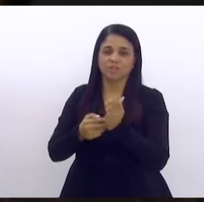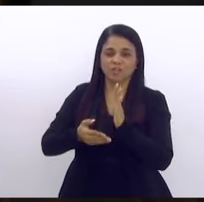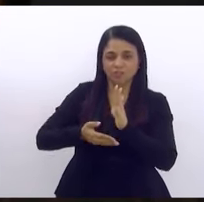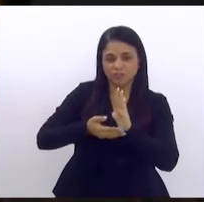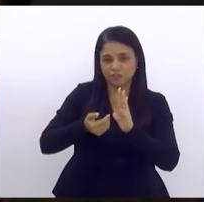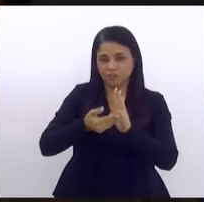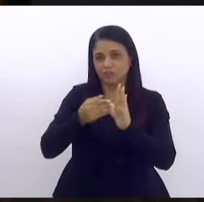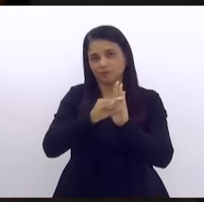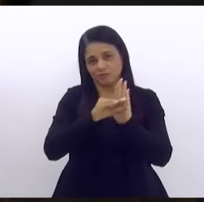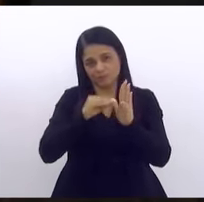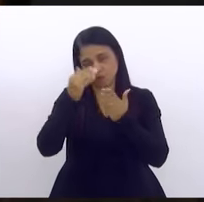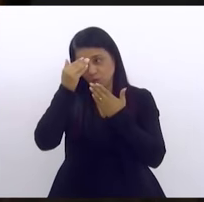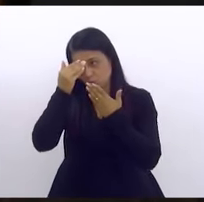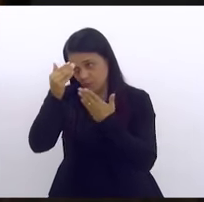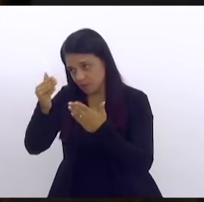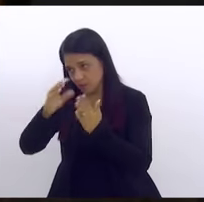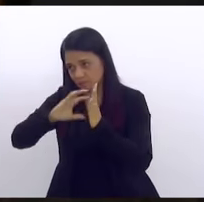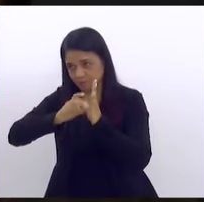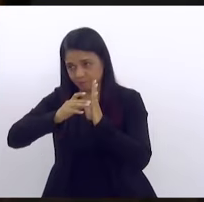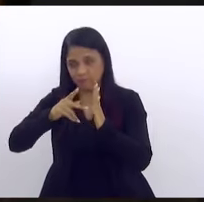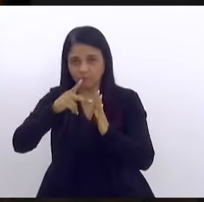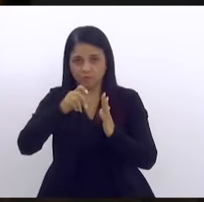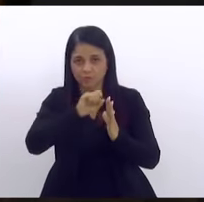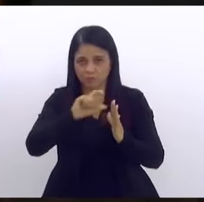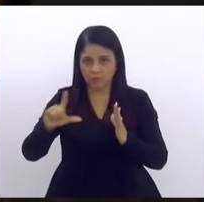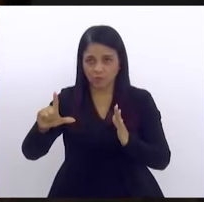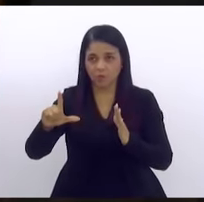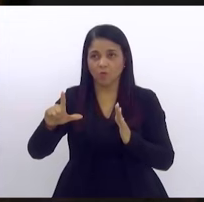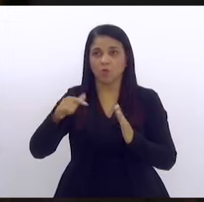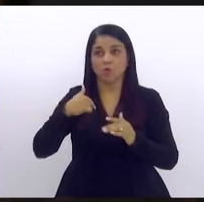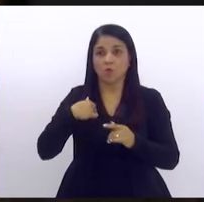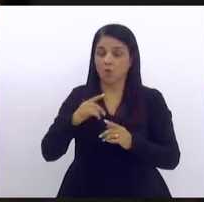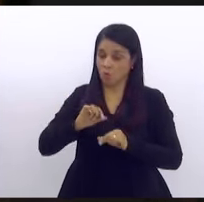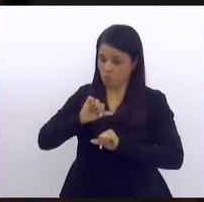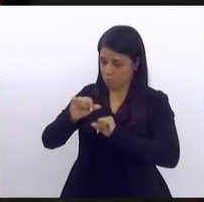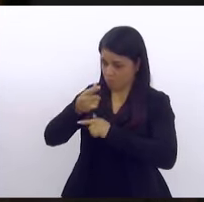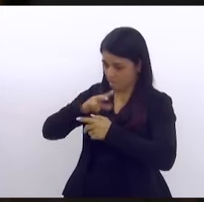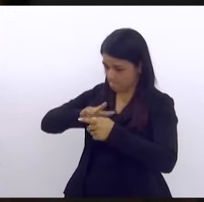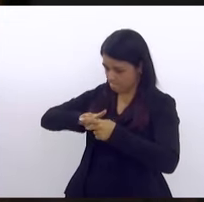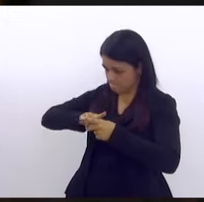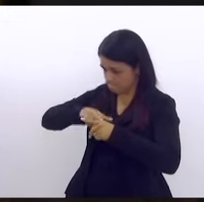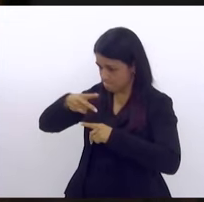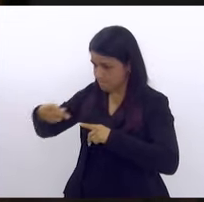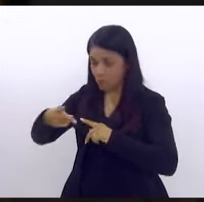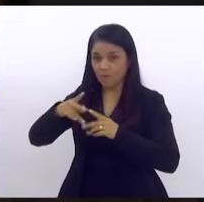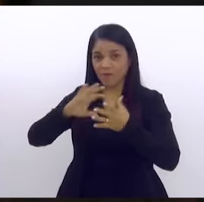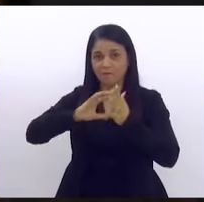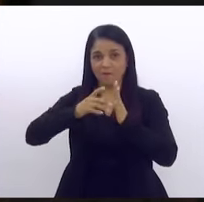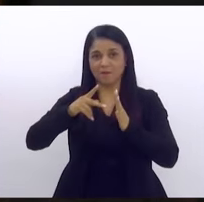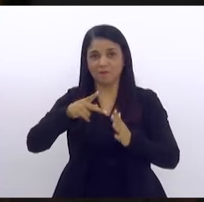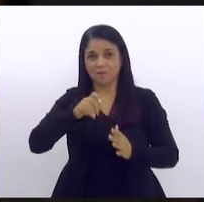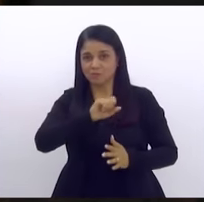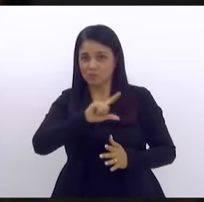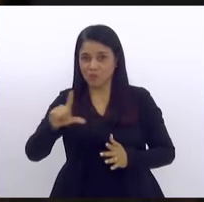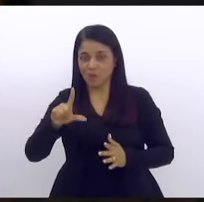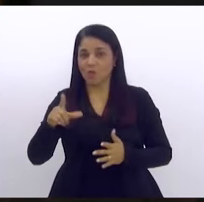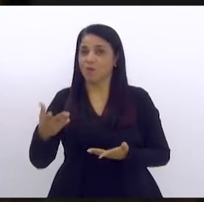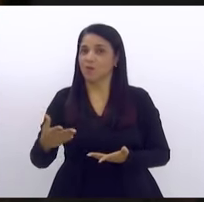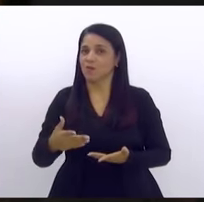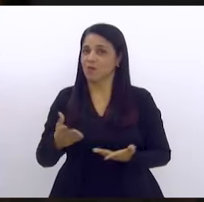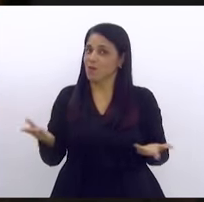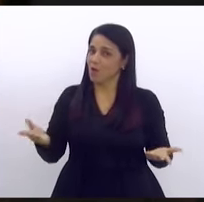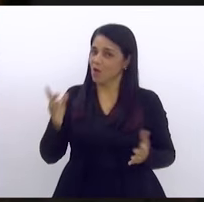as emendas. Muito obrigado mais uma vez por esse gesto. Eu estou quase virando PSOL, Serafim. Opa, o muro está baixo, hein, presidente?